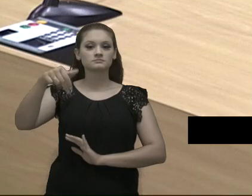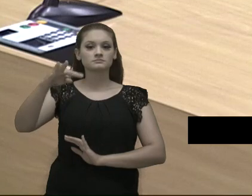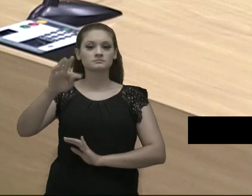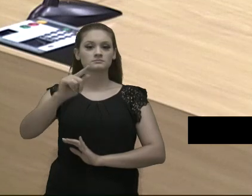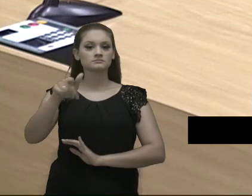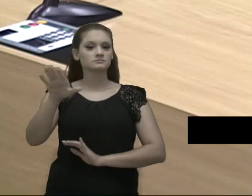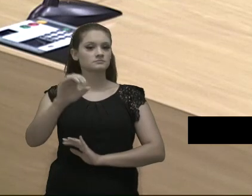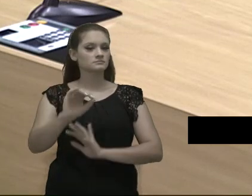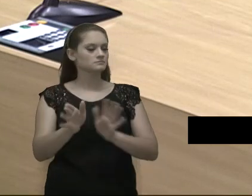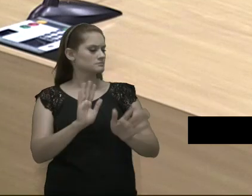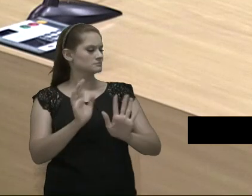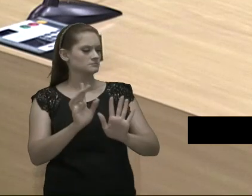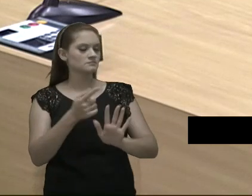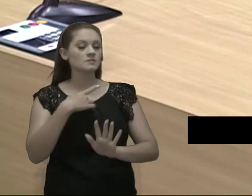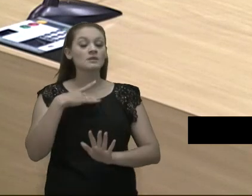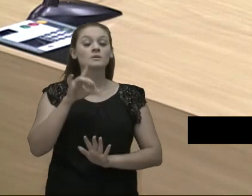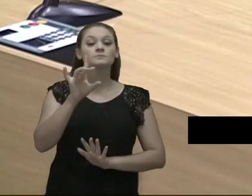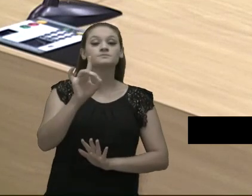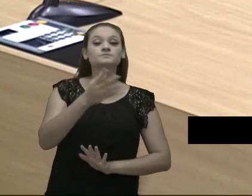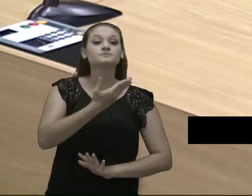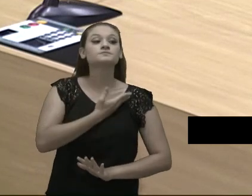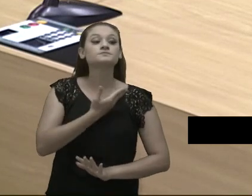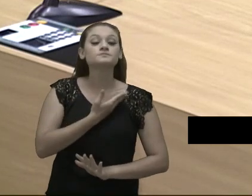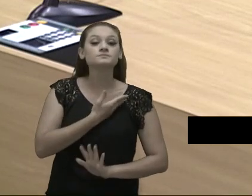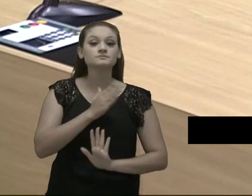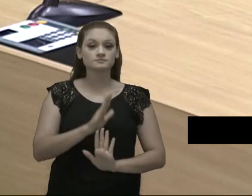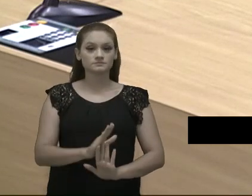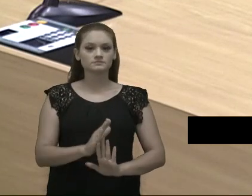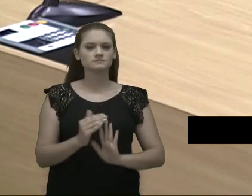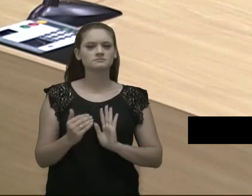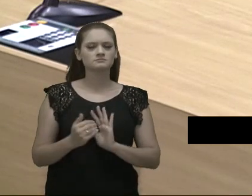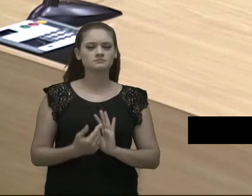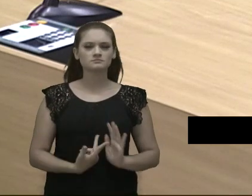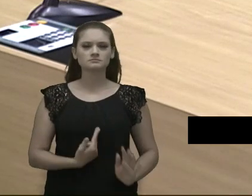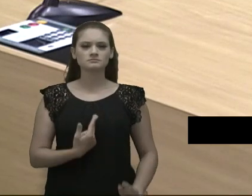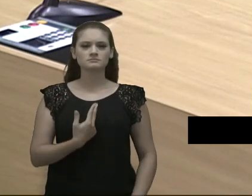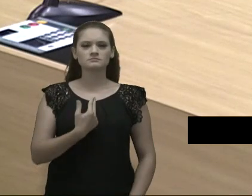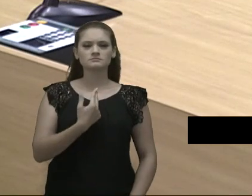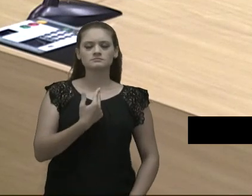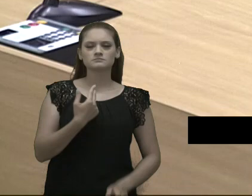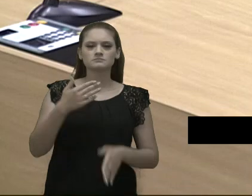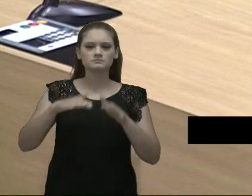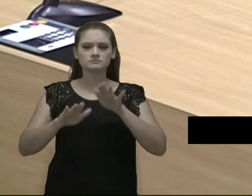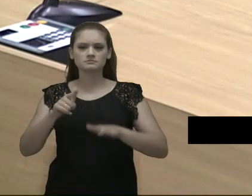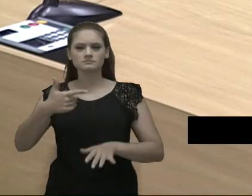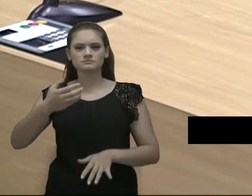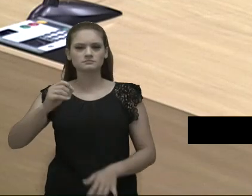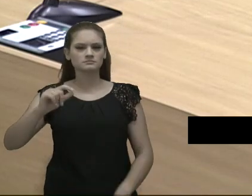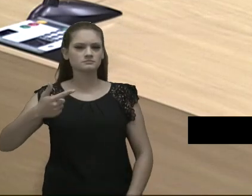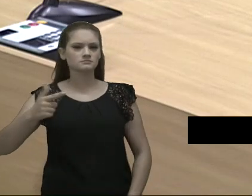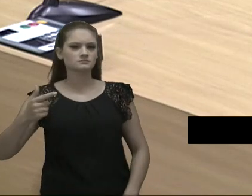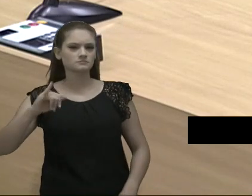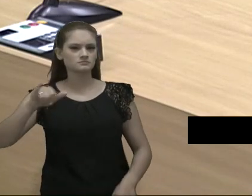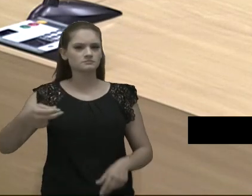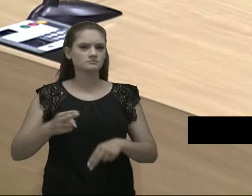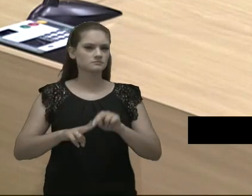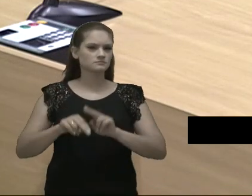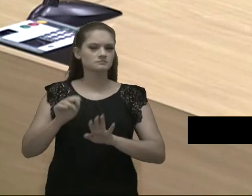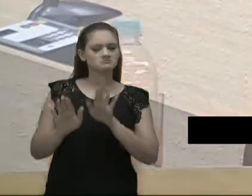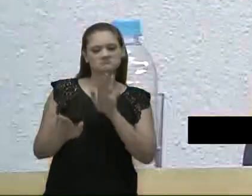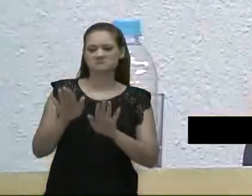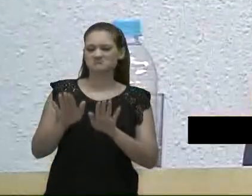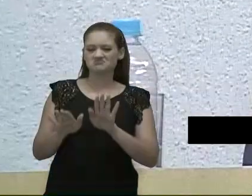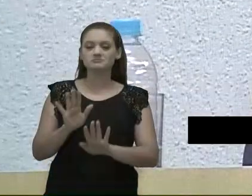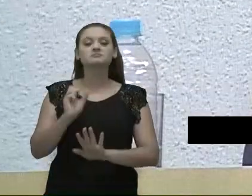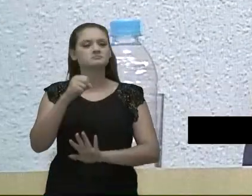Por exemplo, meu último procedimento cirúrgico lá foi em meados do ano passado, por volta de junho. Então, esporadicamente,